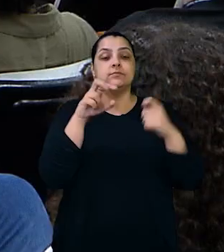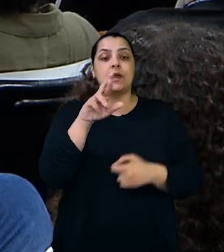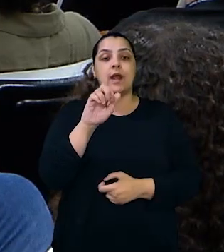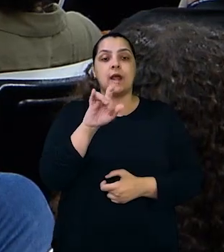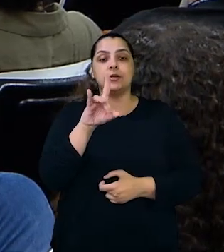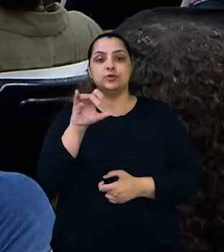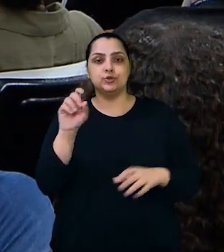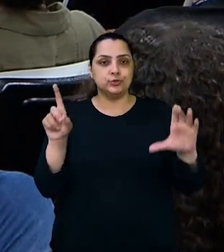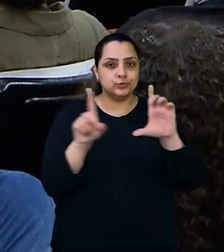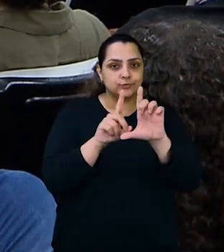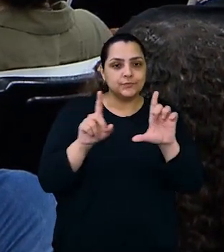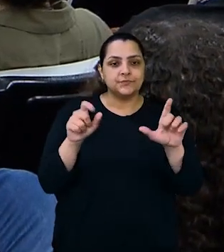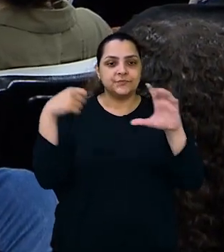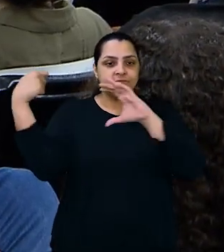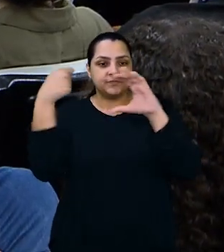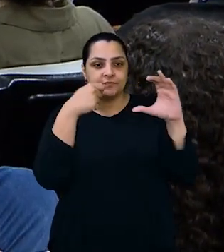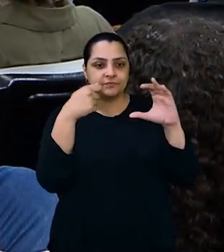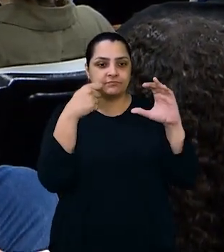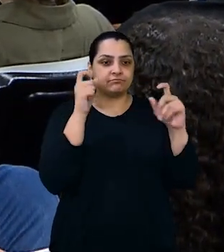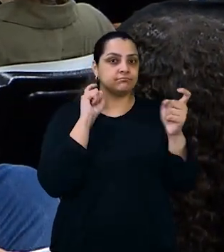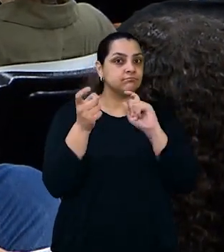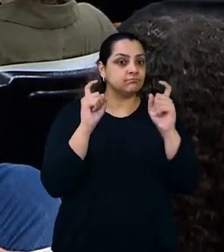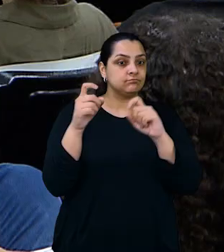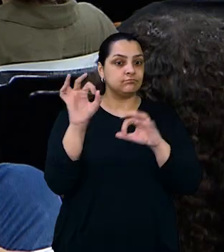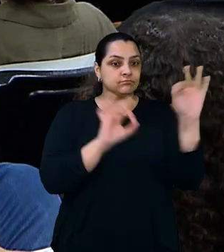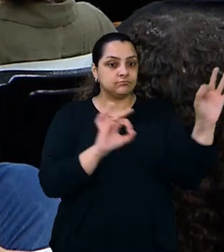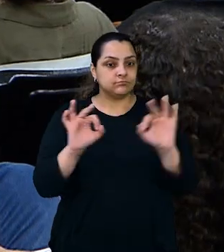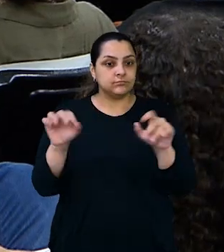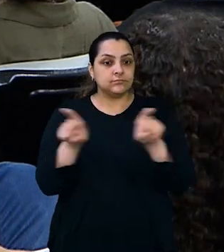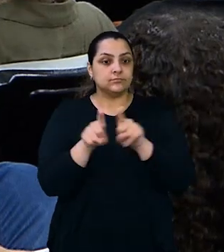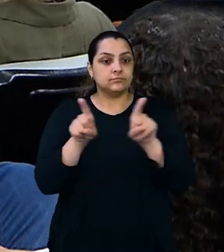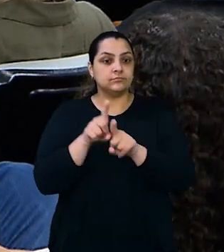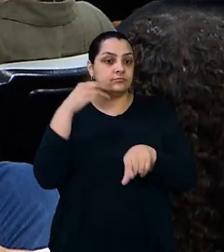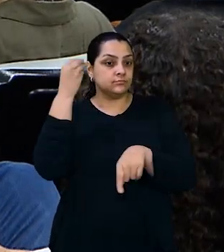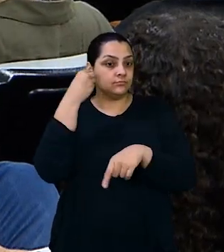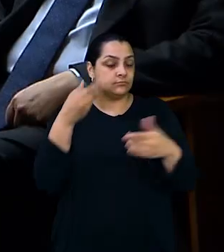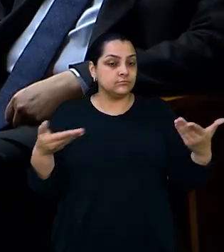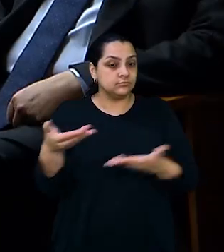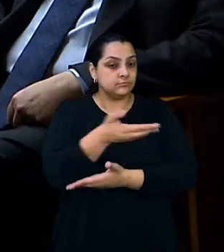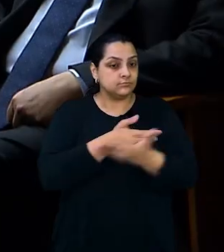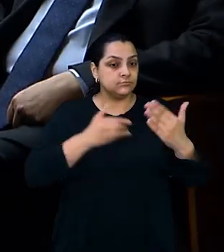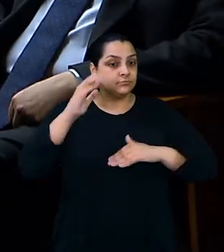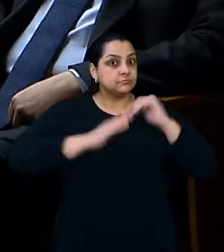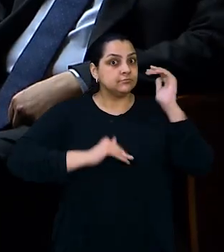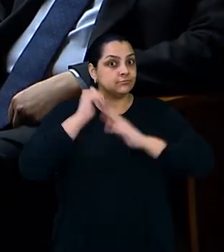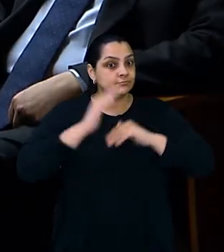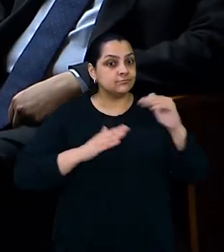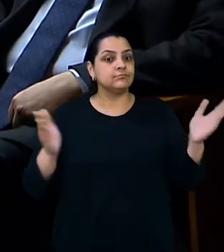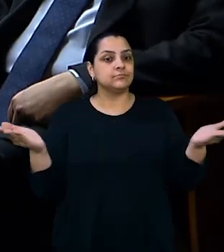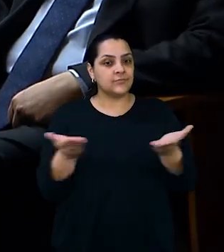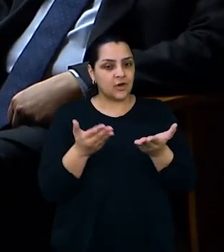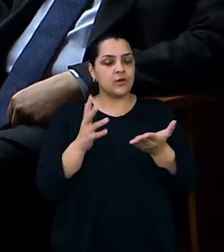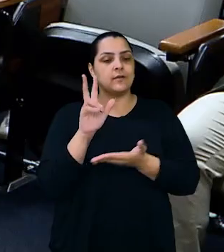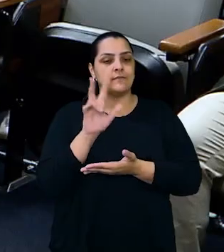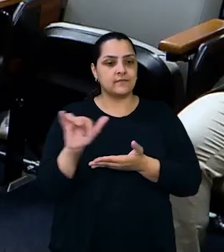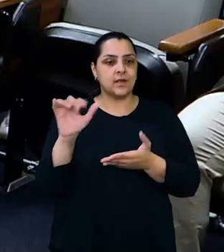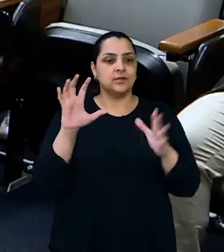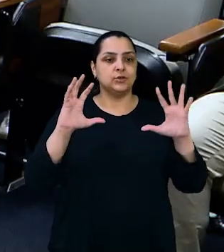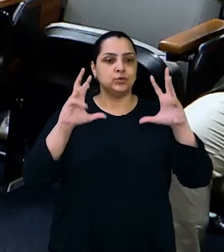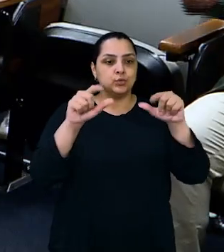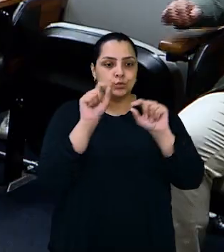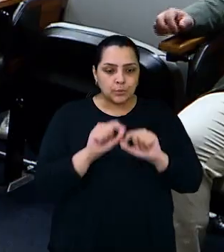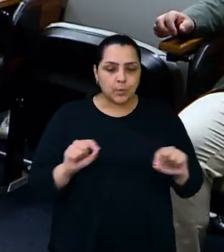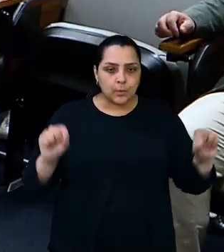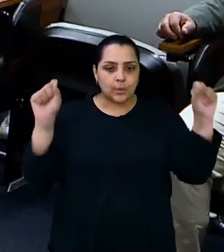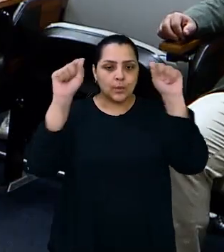vídeo, reuniões de planejamento e momentos de troca de experiências, práticas que agora serão aplicadas por toda a rede